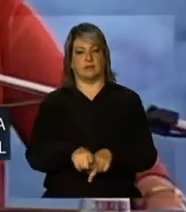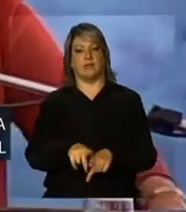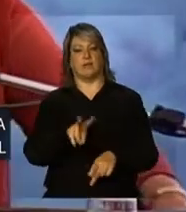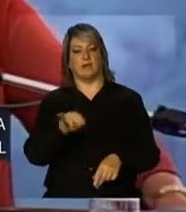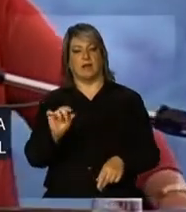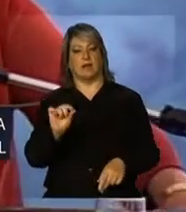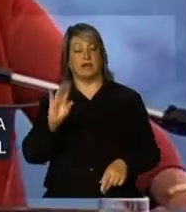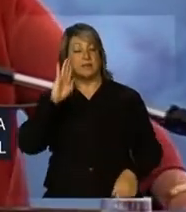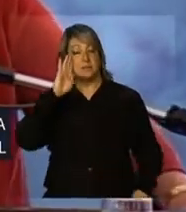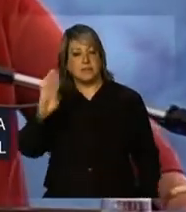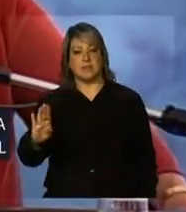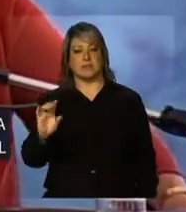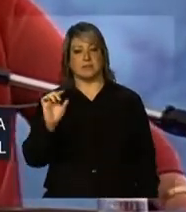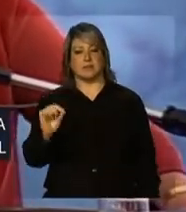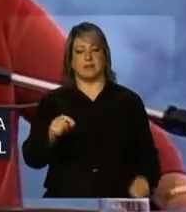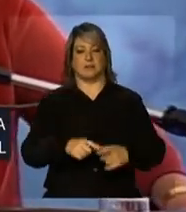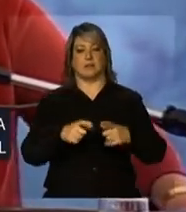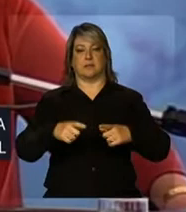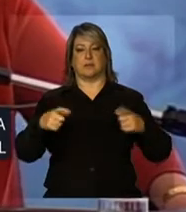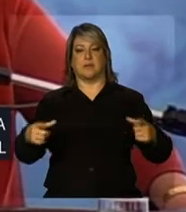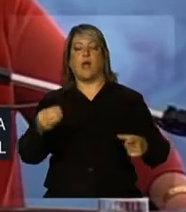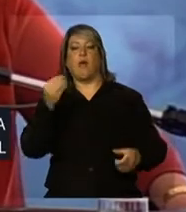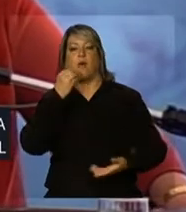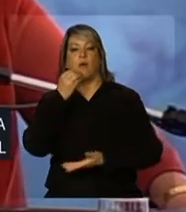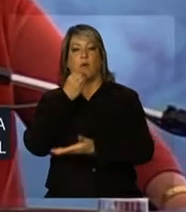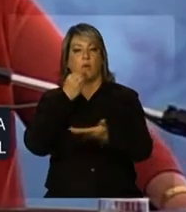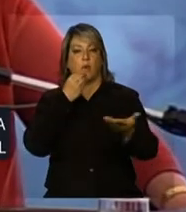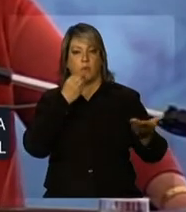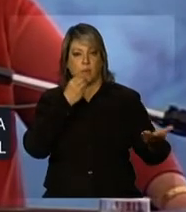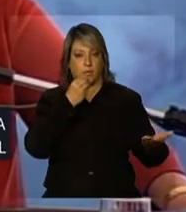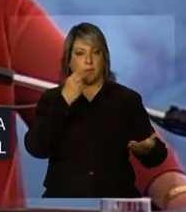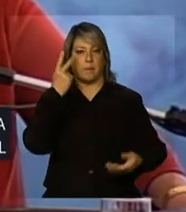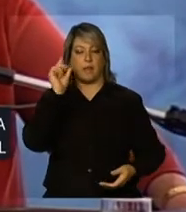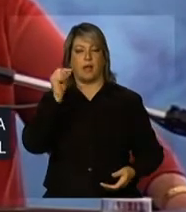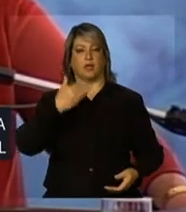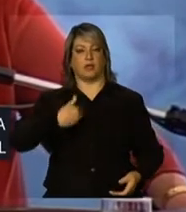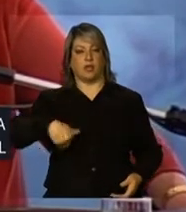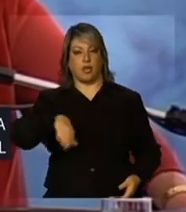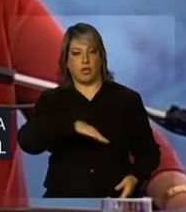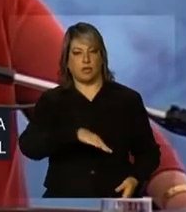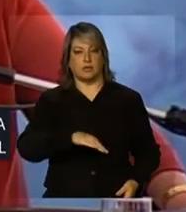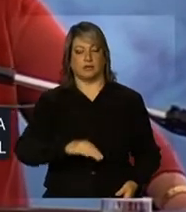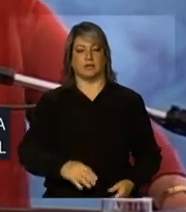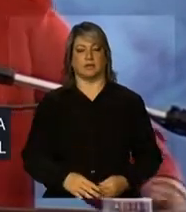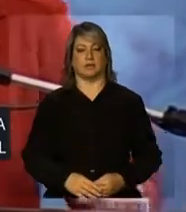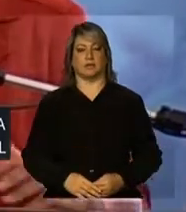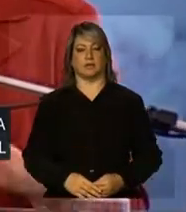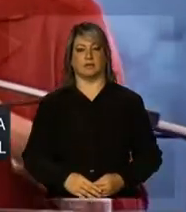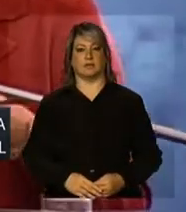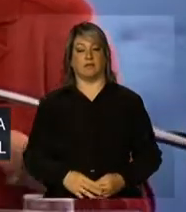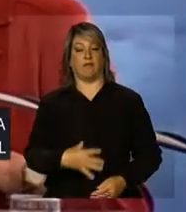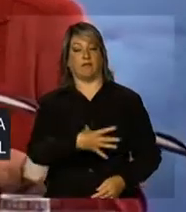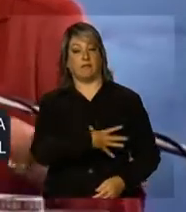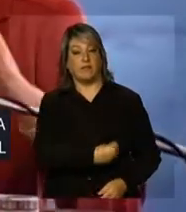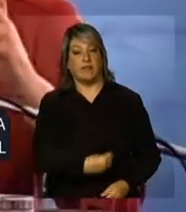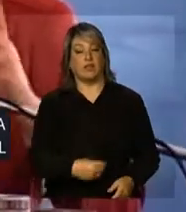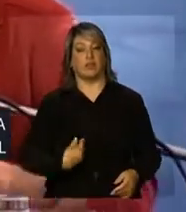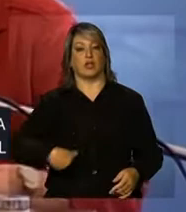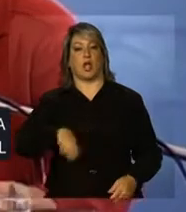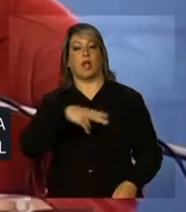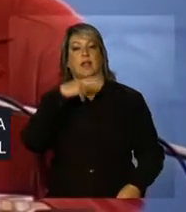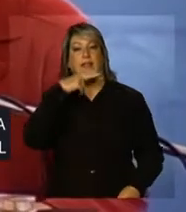vamos sobretudo ampliar oportunidades para que nossos nossos filhos